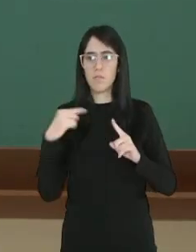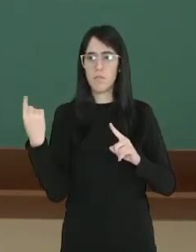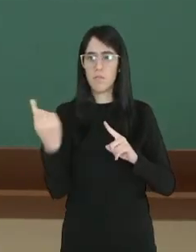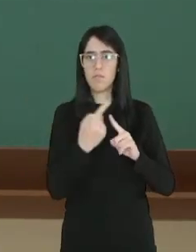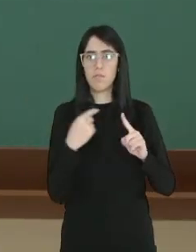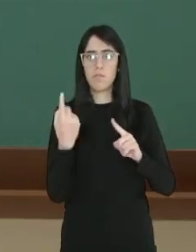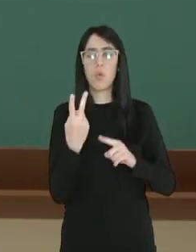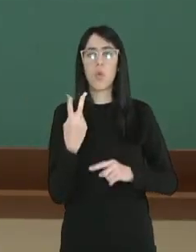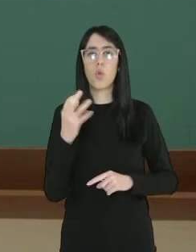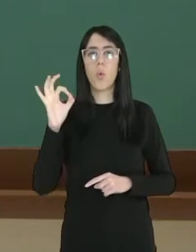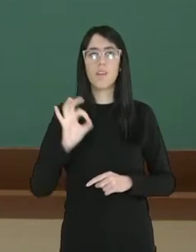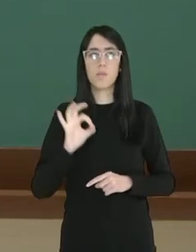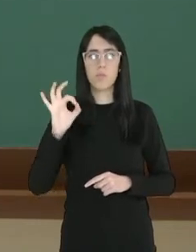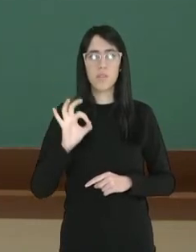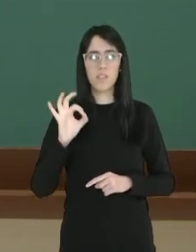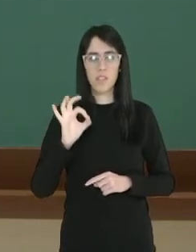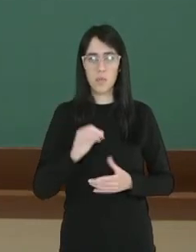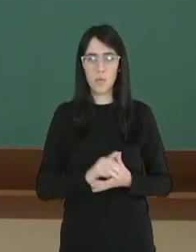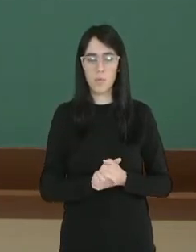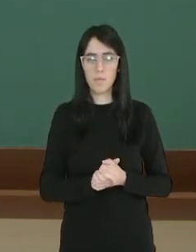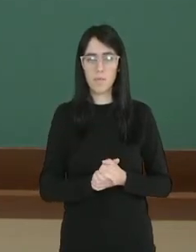inicial. Dado